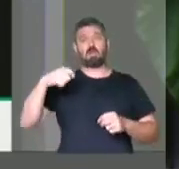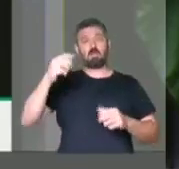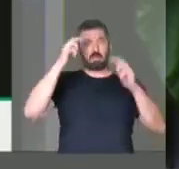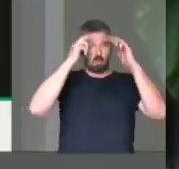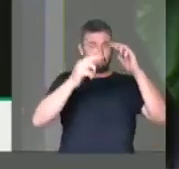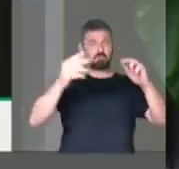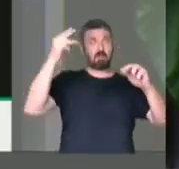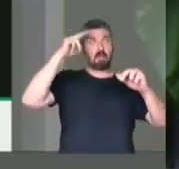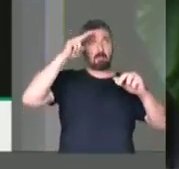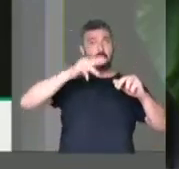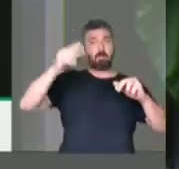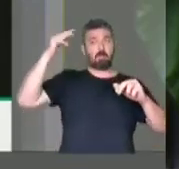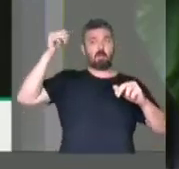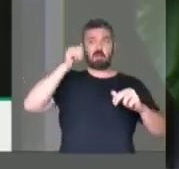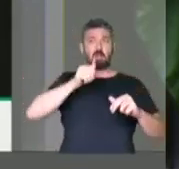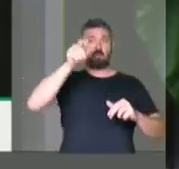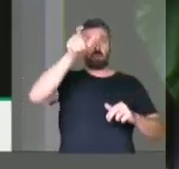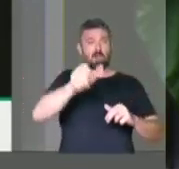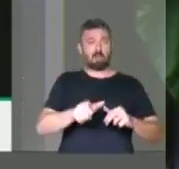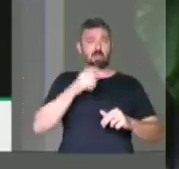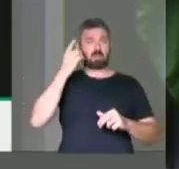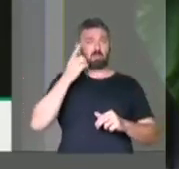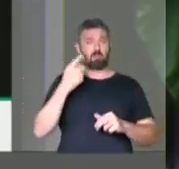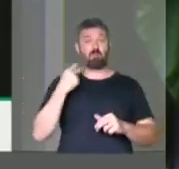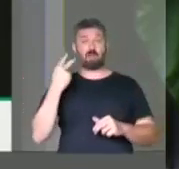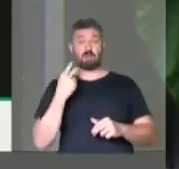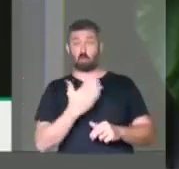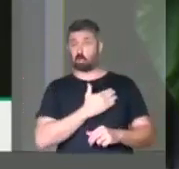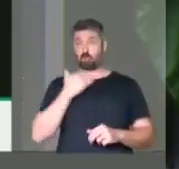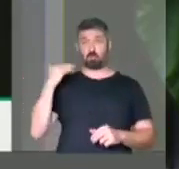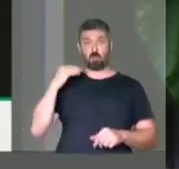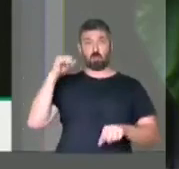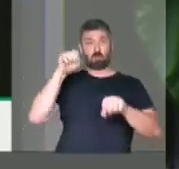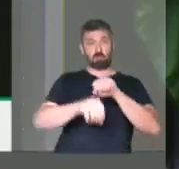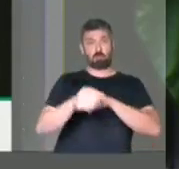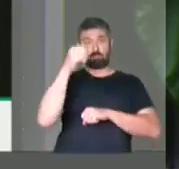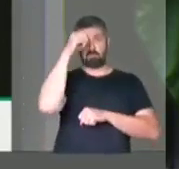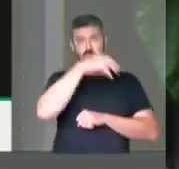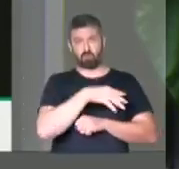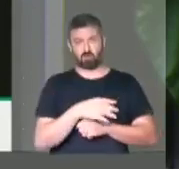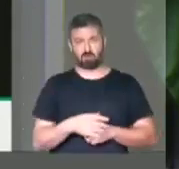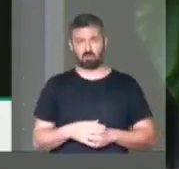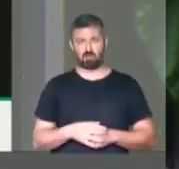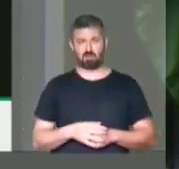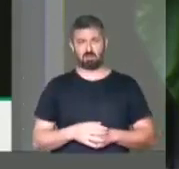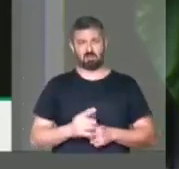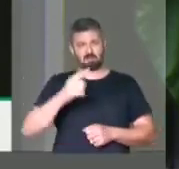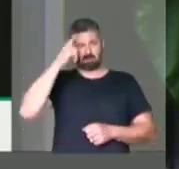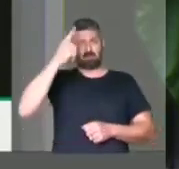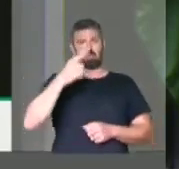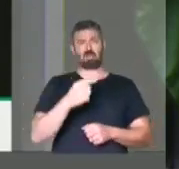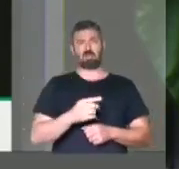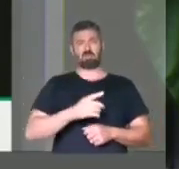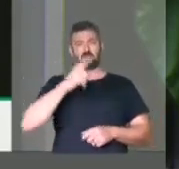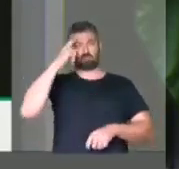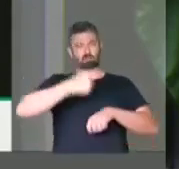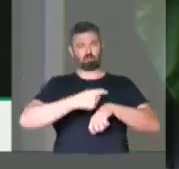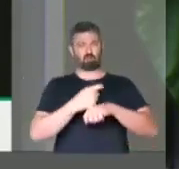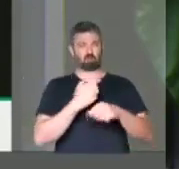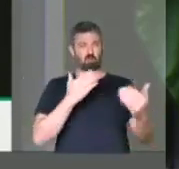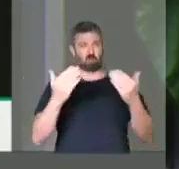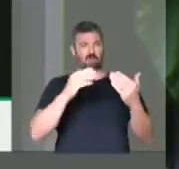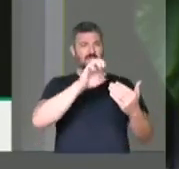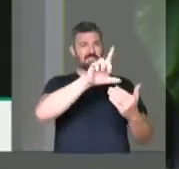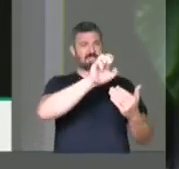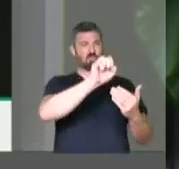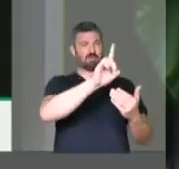memória de uma parlamentar que foi brutalmente assassinada. Essa ideia tosca de comparar a morte